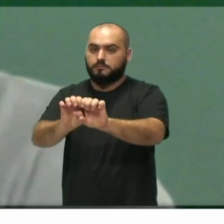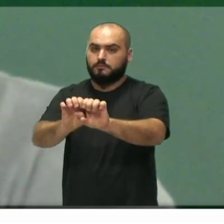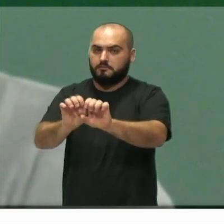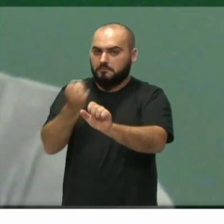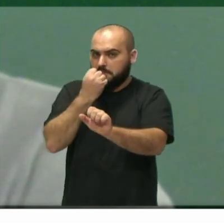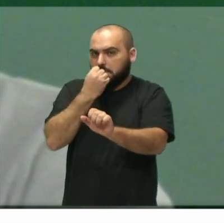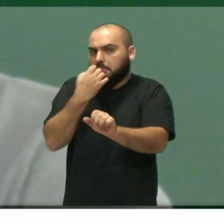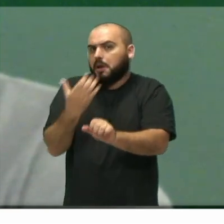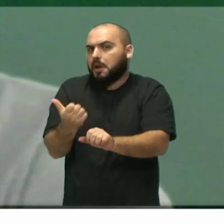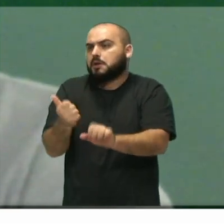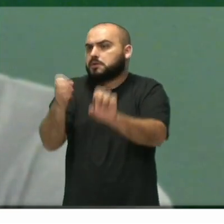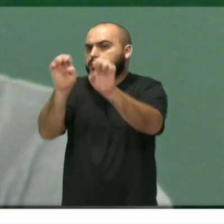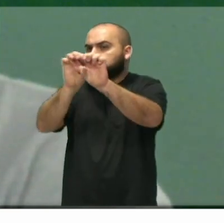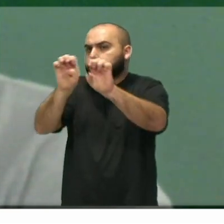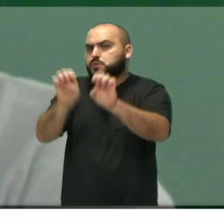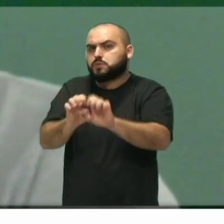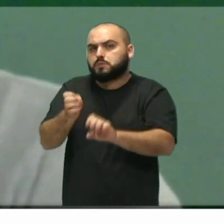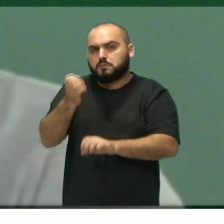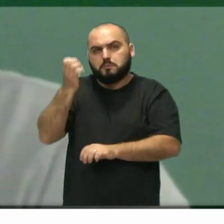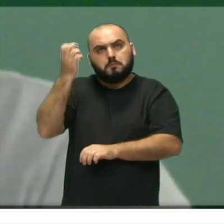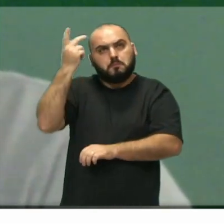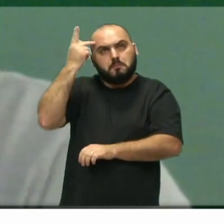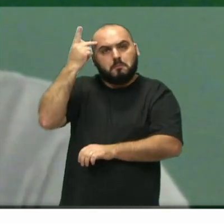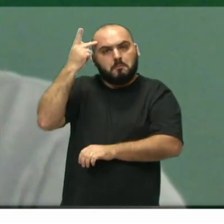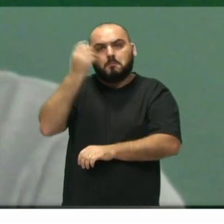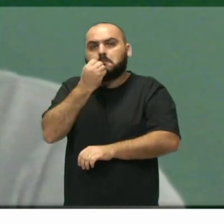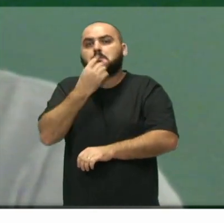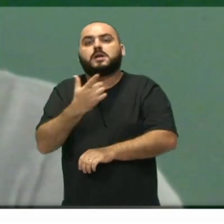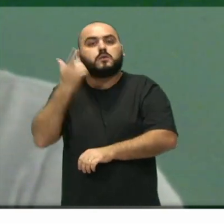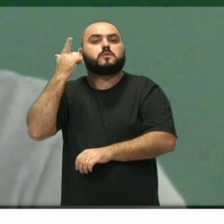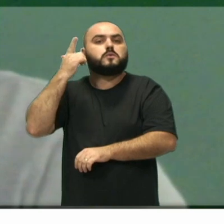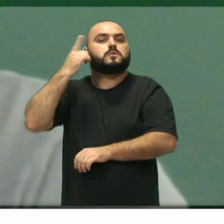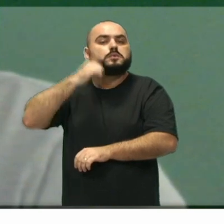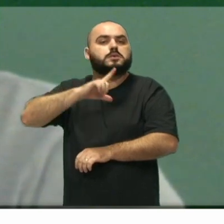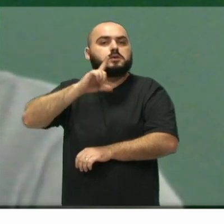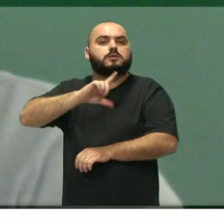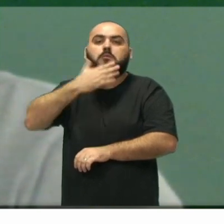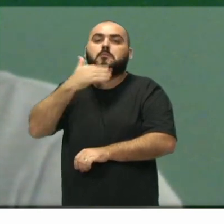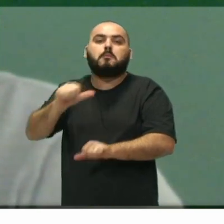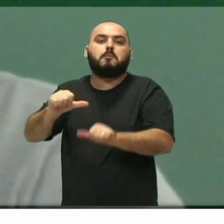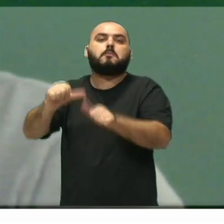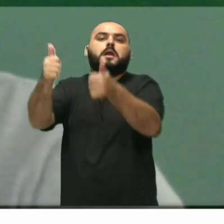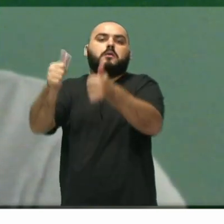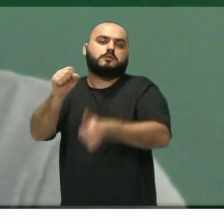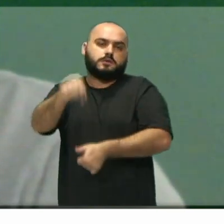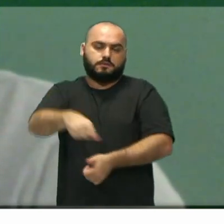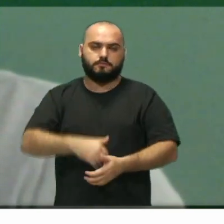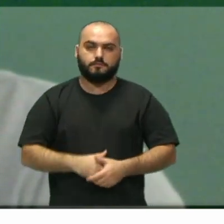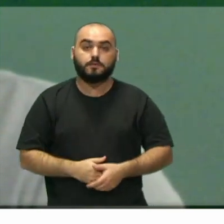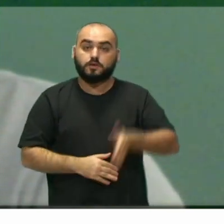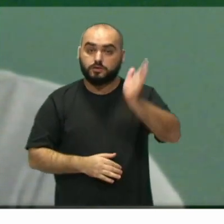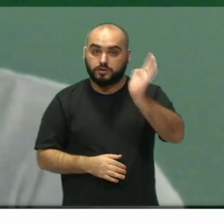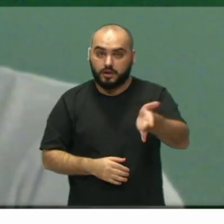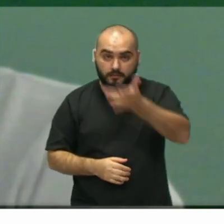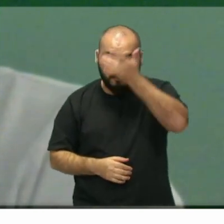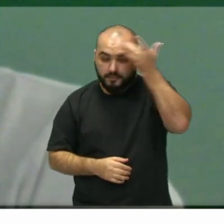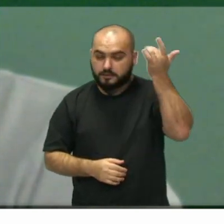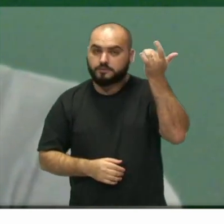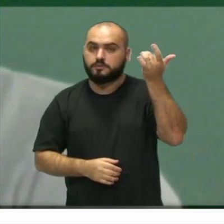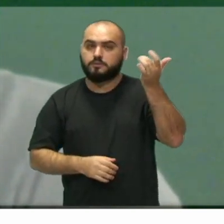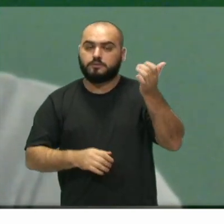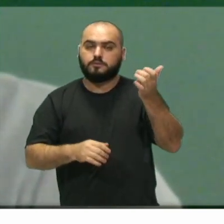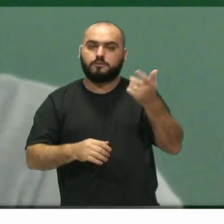menos bem estruturada, né, conseguiu lidar um pouco melhor com essa situação. Quem já tinha, por algum